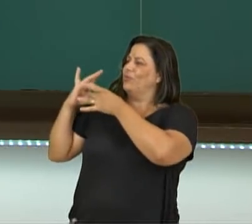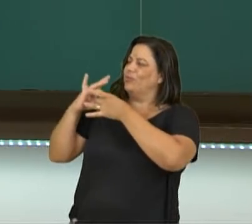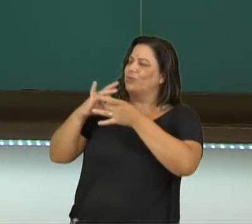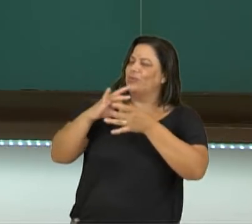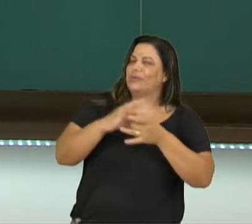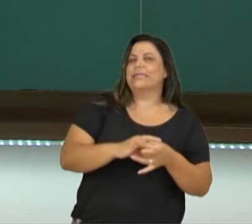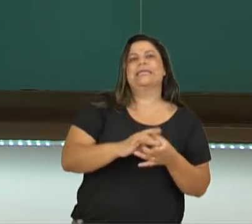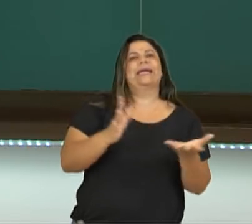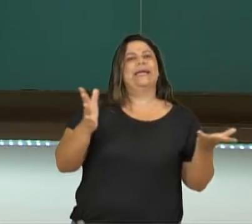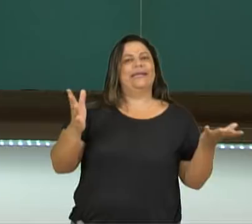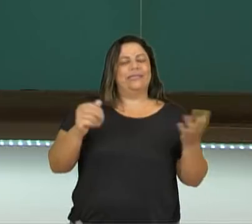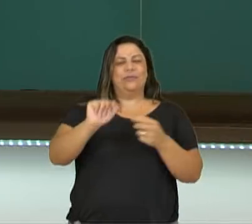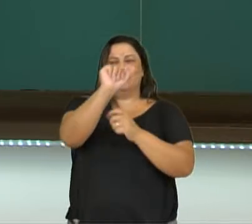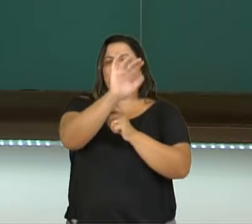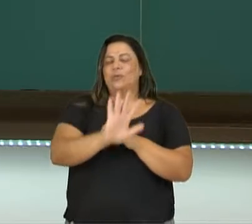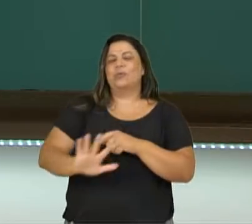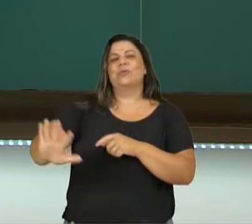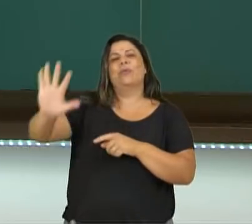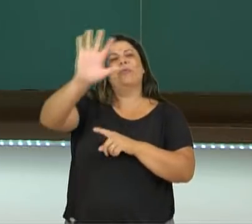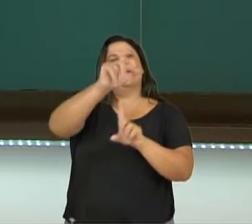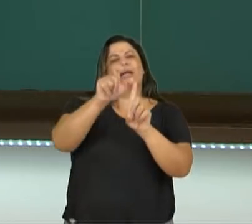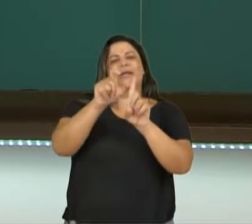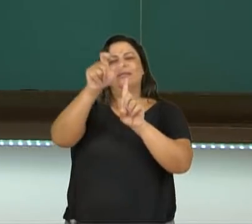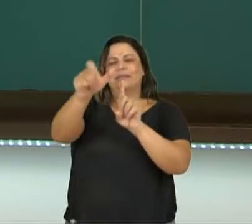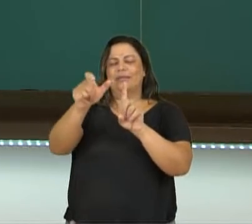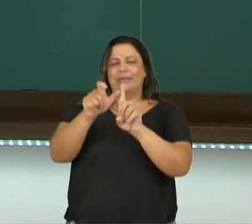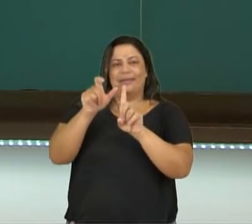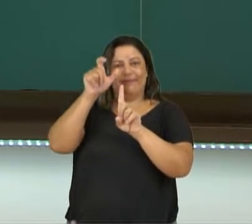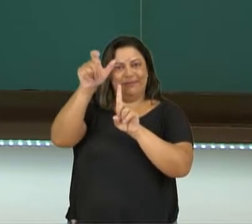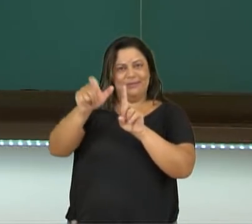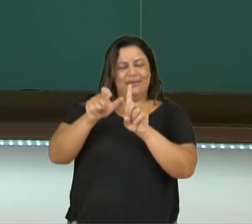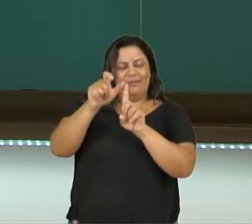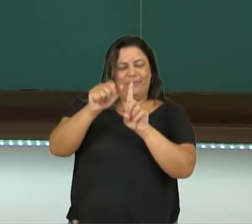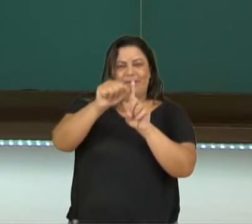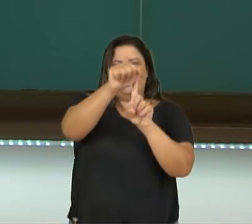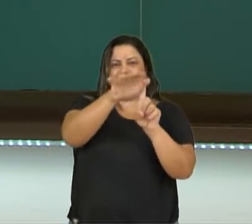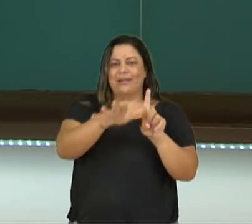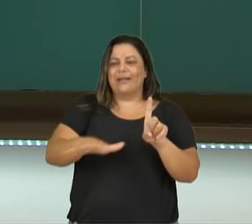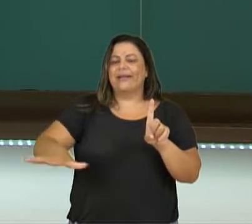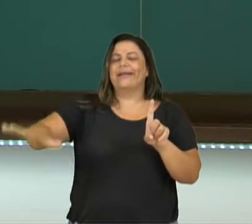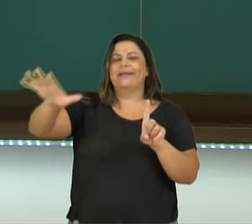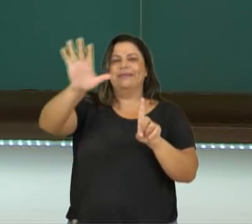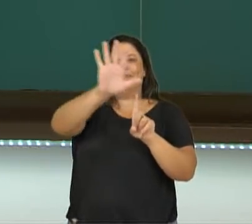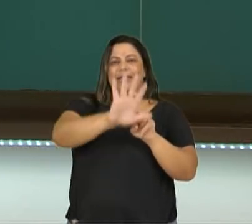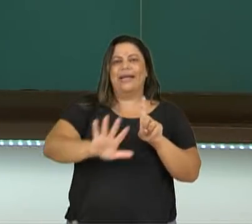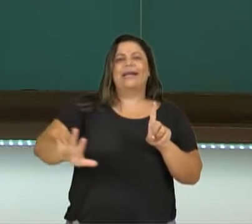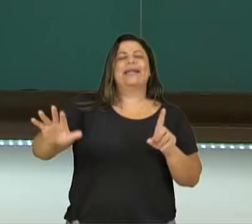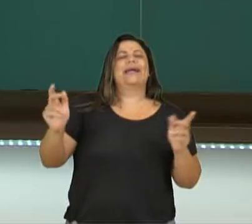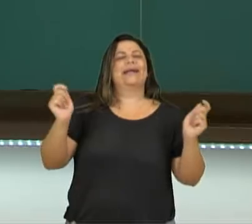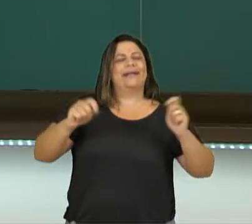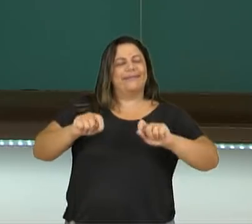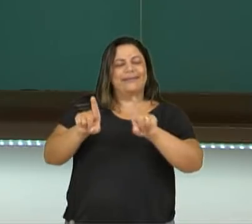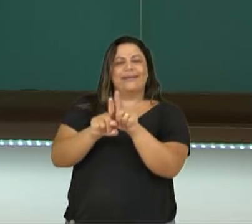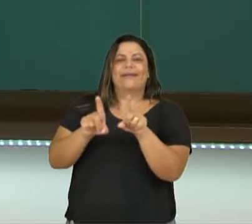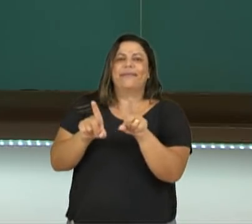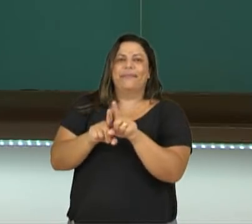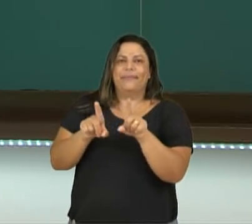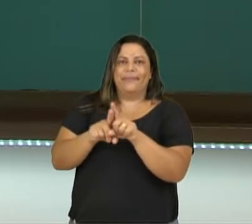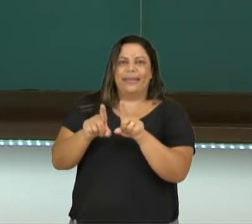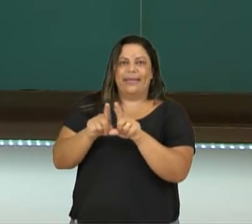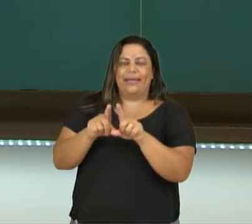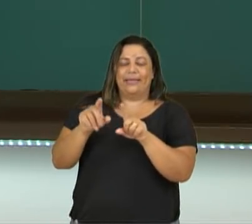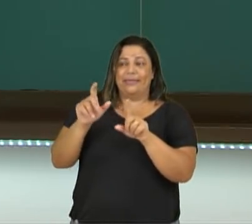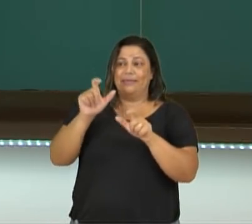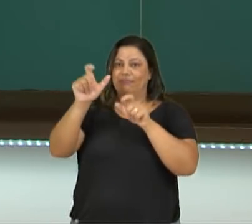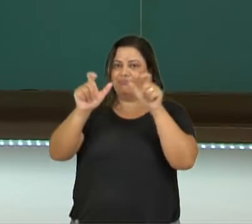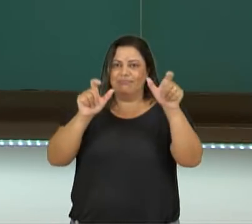constituem a linguagem não verbal, temos as palavras, os balões que constituem a linguagem verbal ali, né? Todas as palavras que